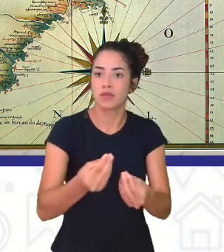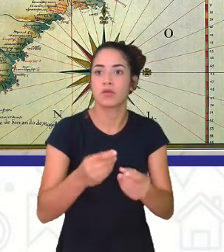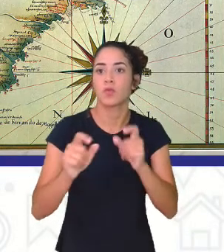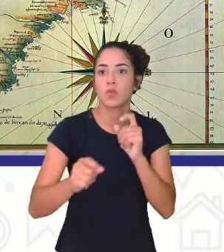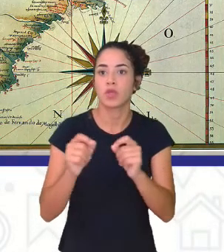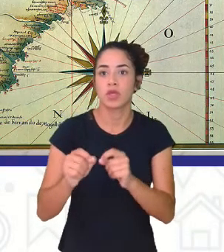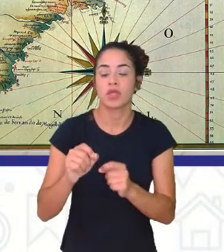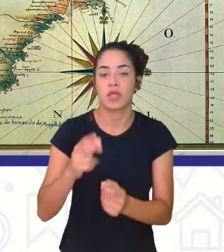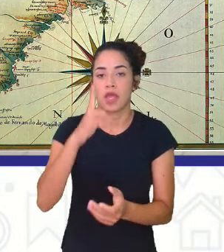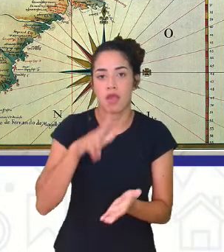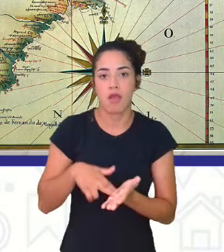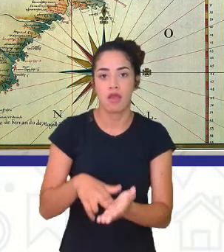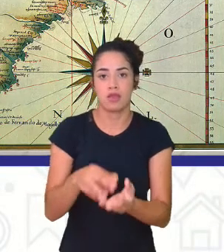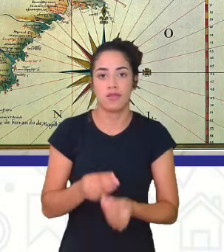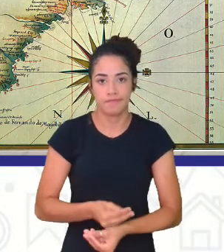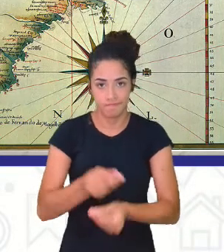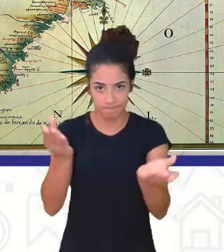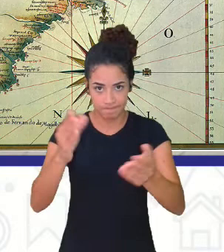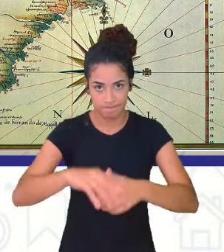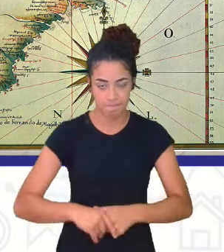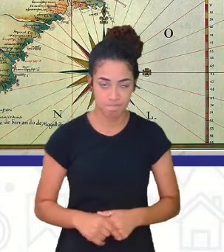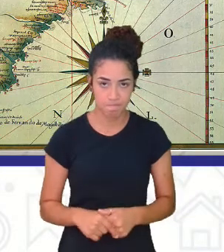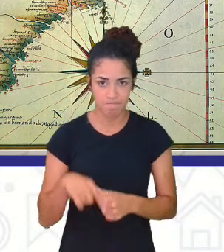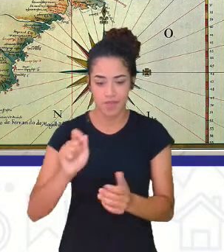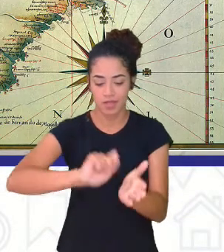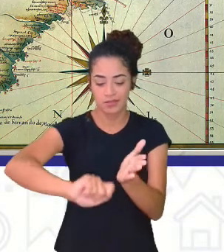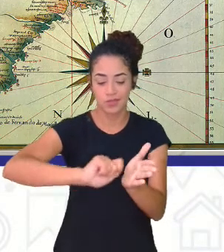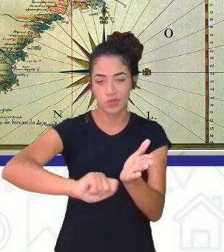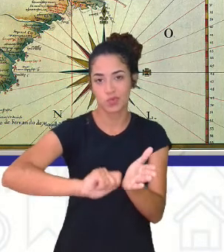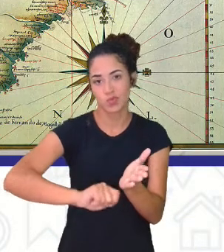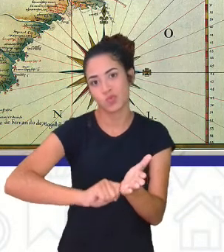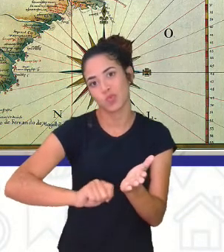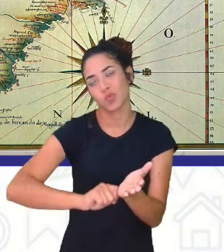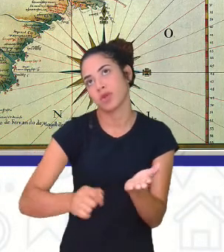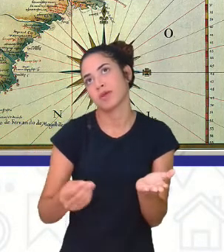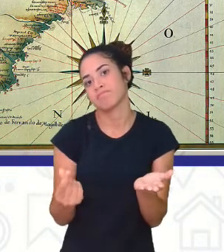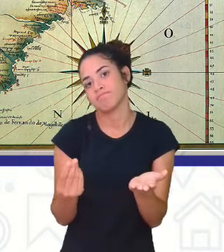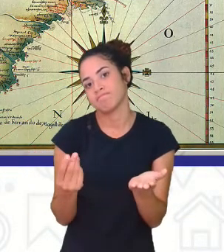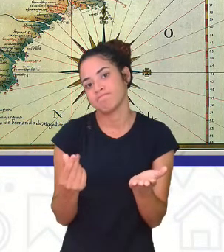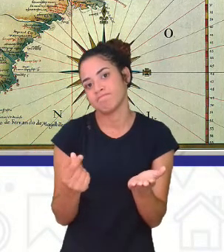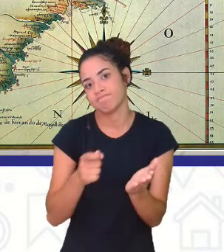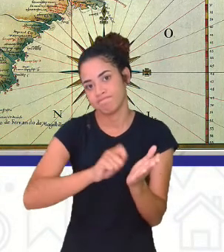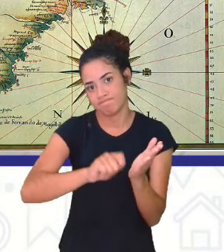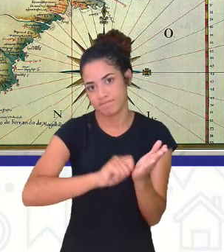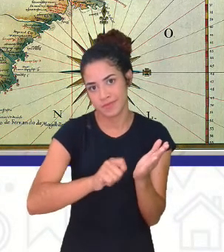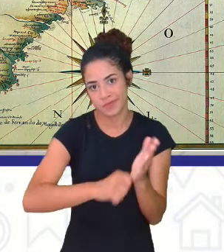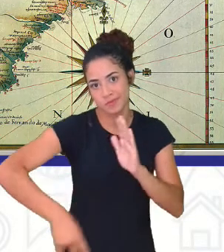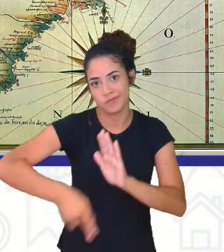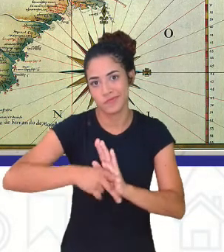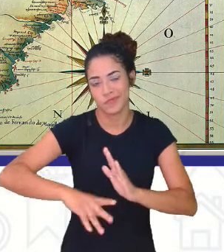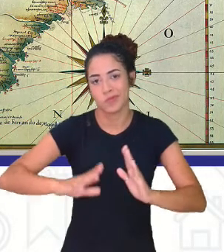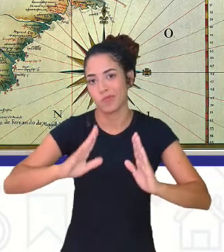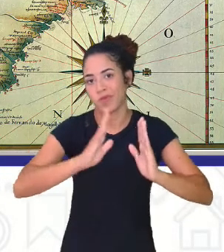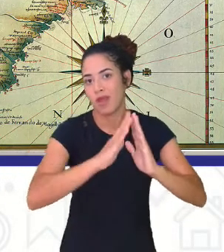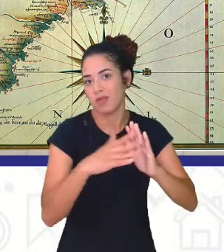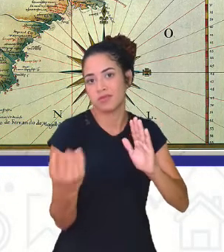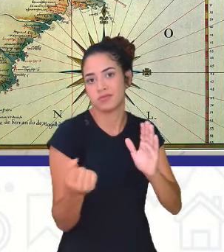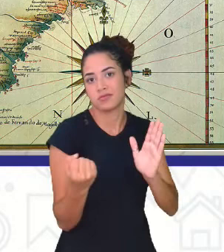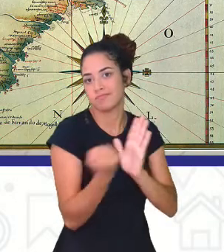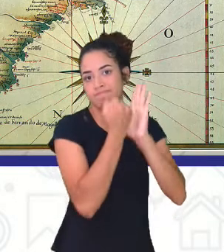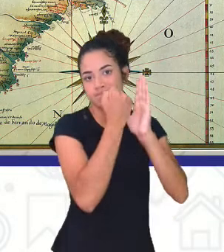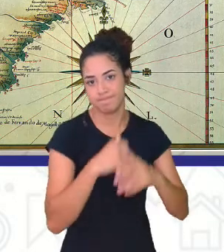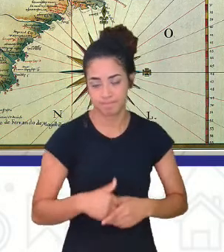uma chamada carta de doação que era a escritura como se fosse a escritura do imóvel de um imóvel